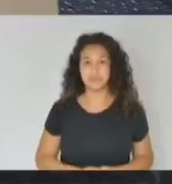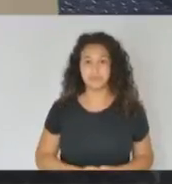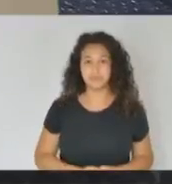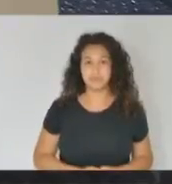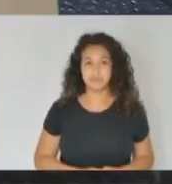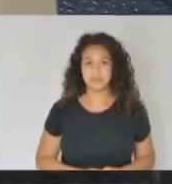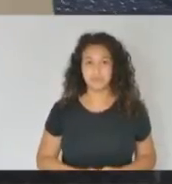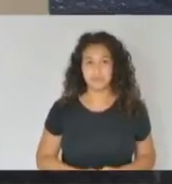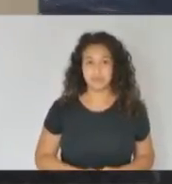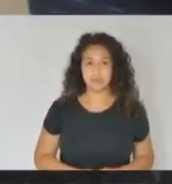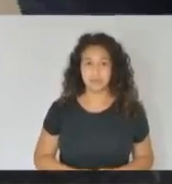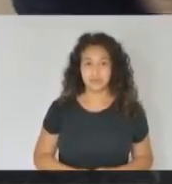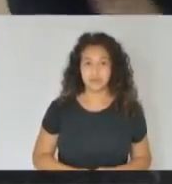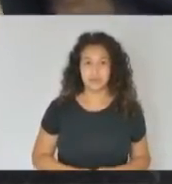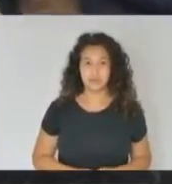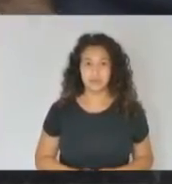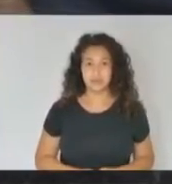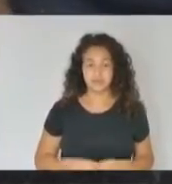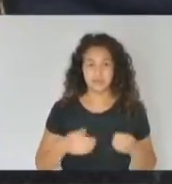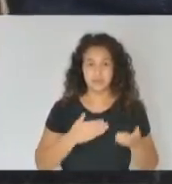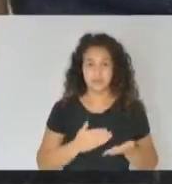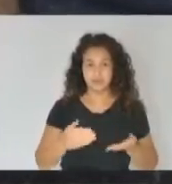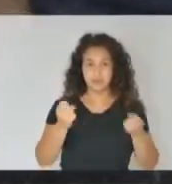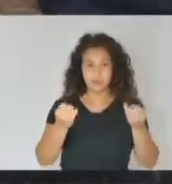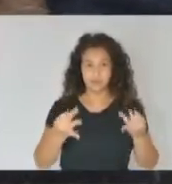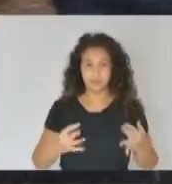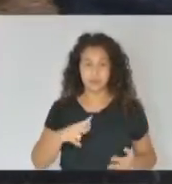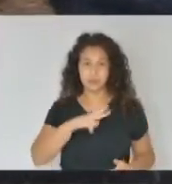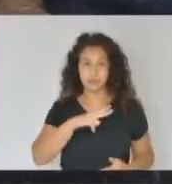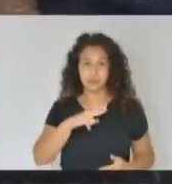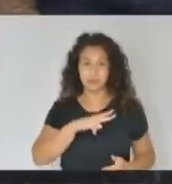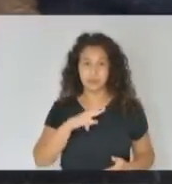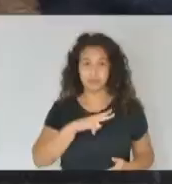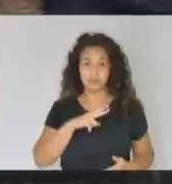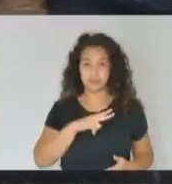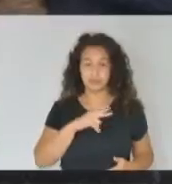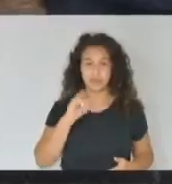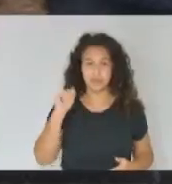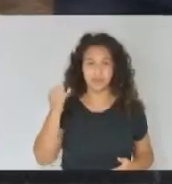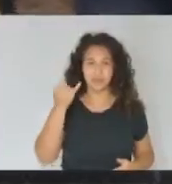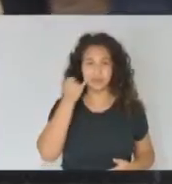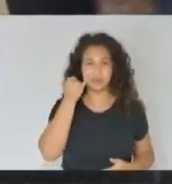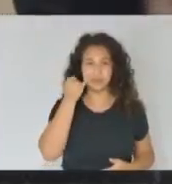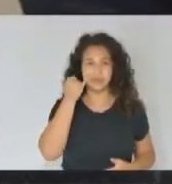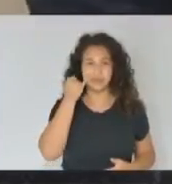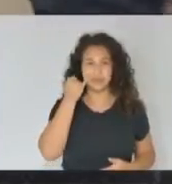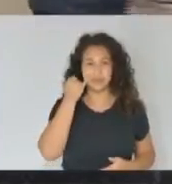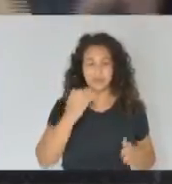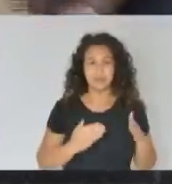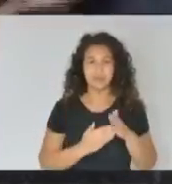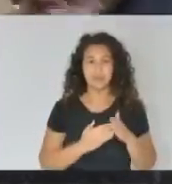Escrito agora, continuando em explicações pessoais, o deputado Gessé Lopes, por 10 minutos.